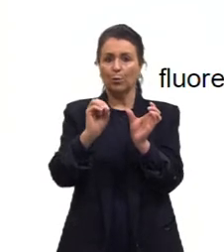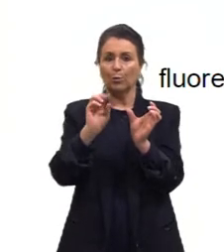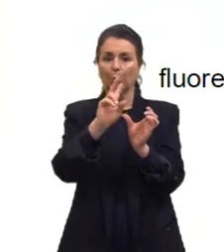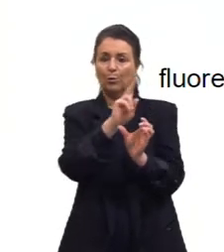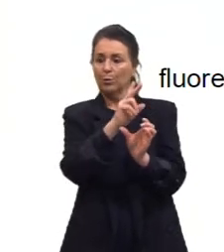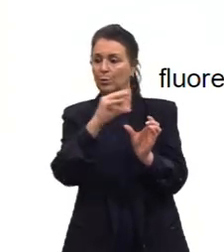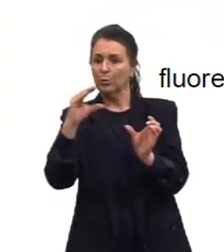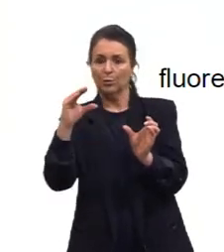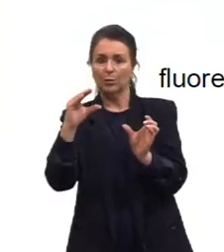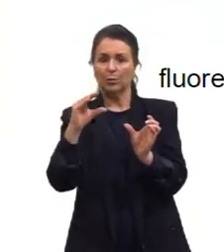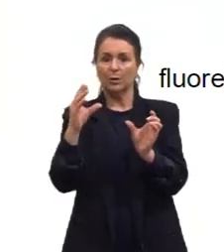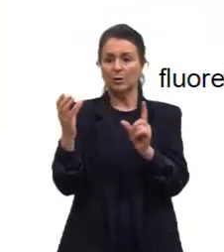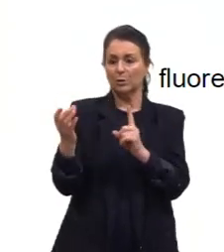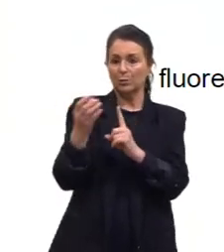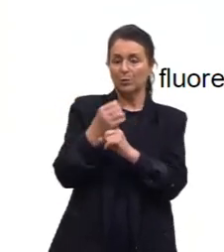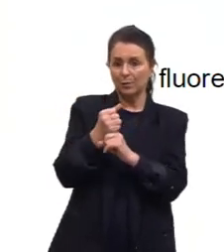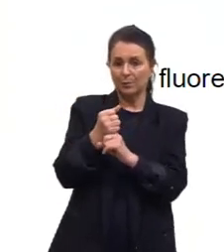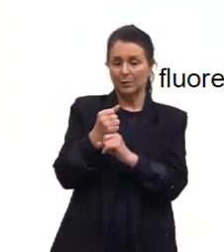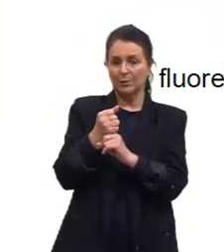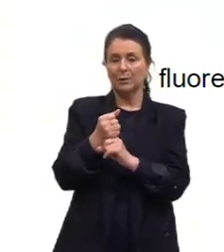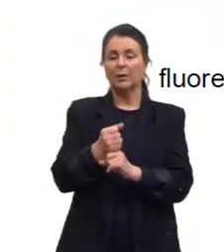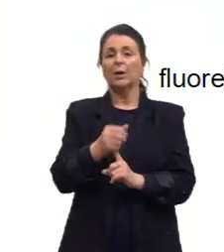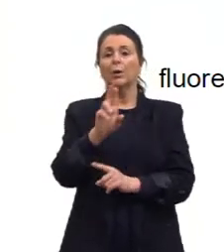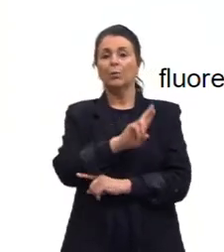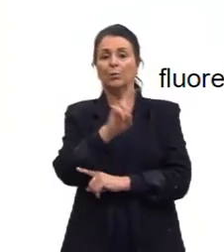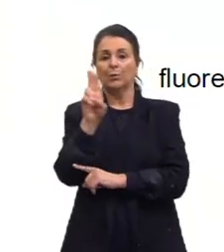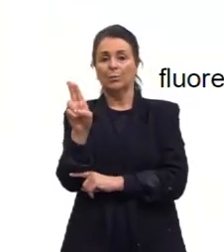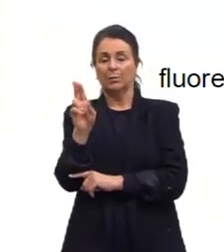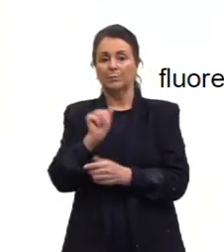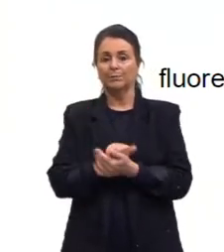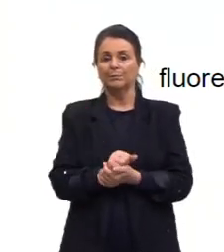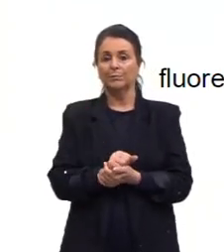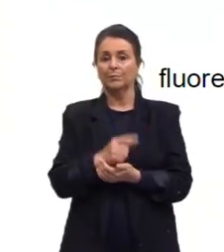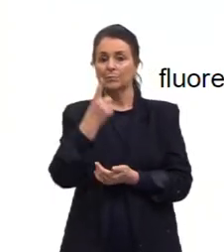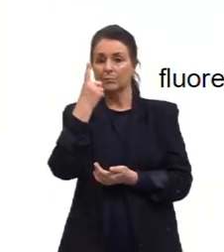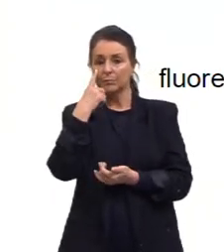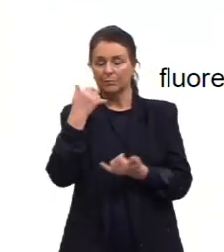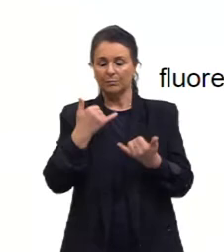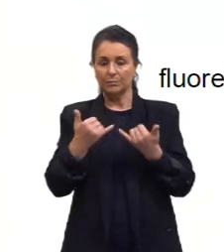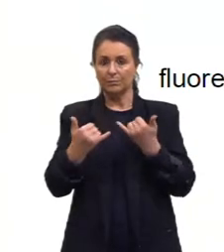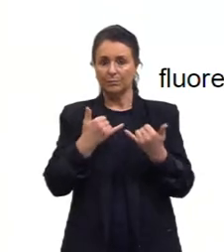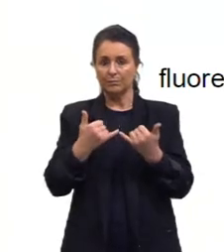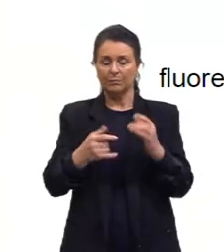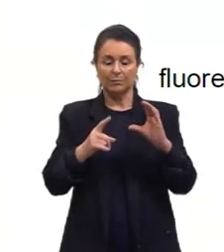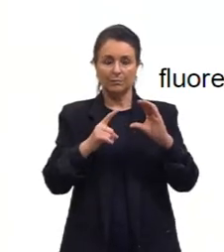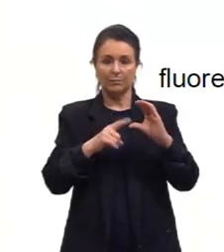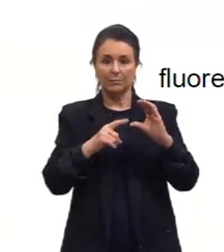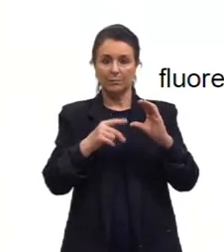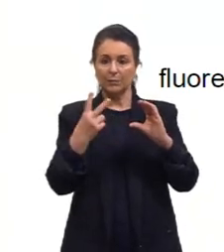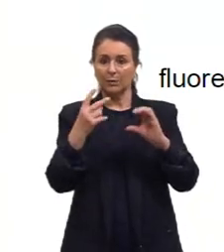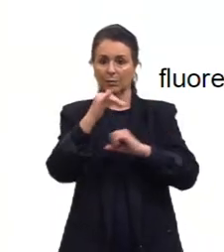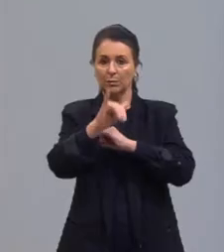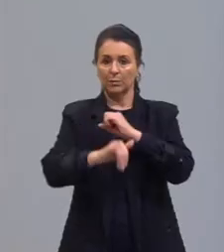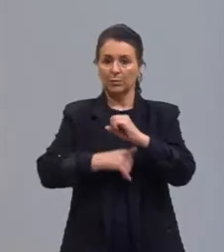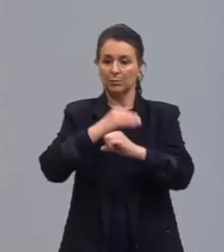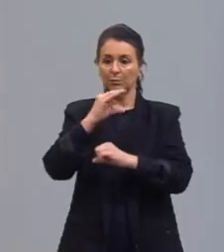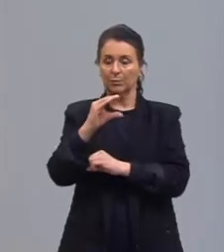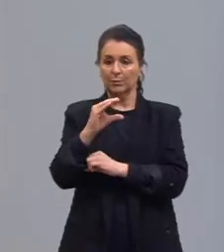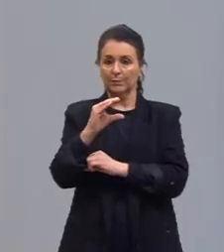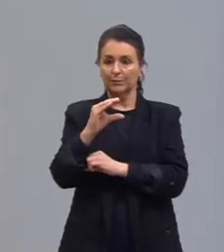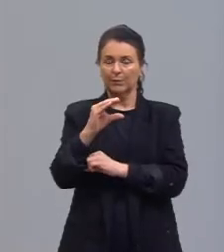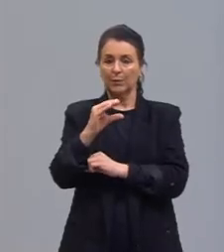Domina nomenclatura dos Aleluia então aqui olhando os confuso eu posso ter uma cadeia com dois átomos de carbono